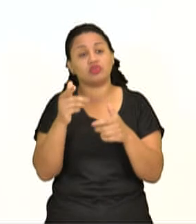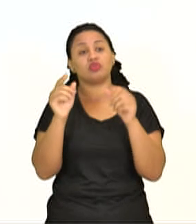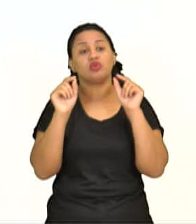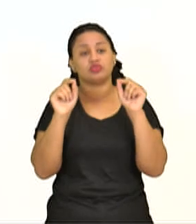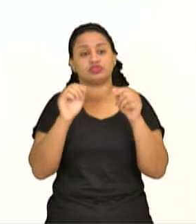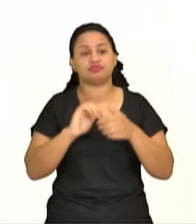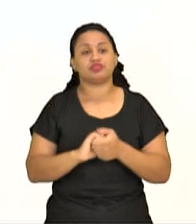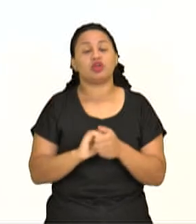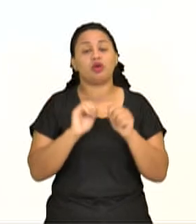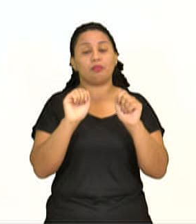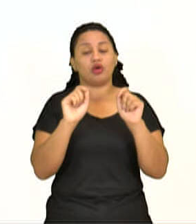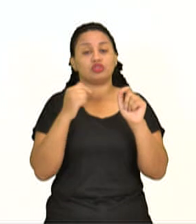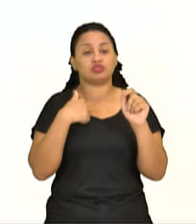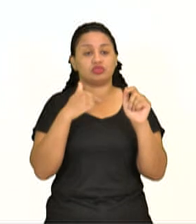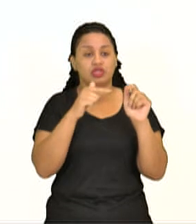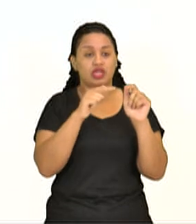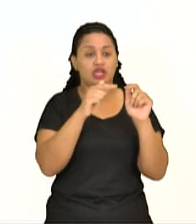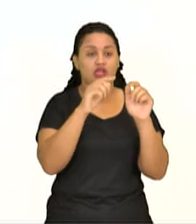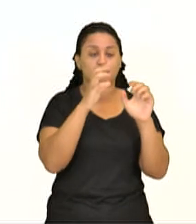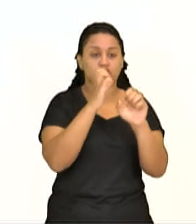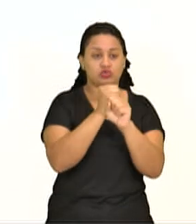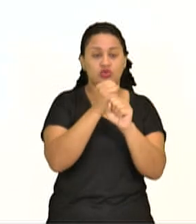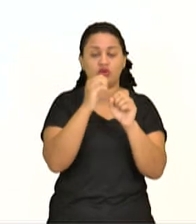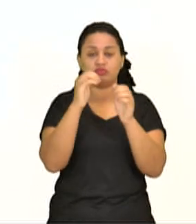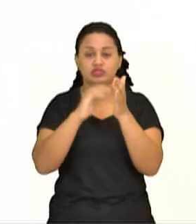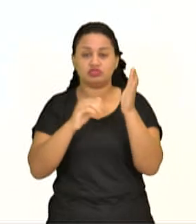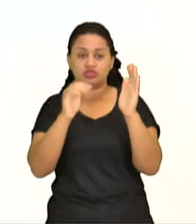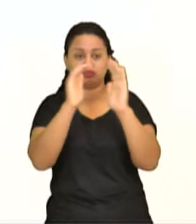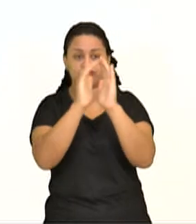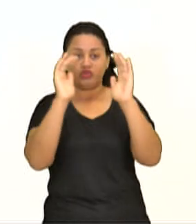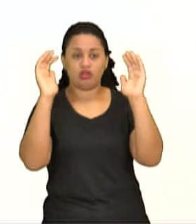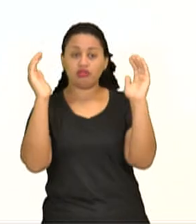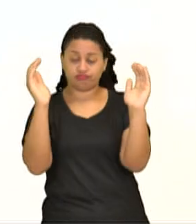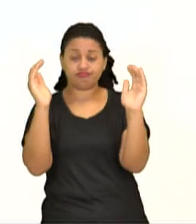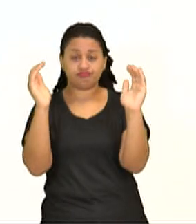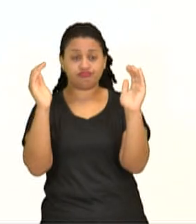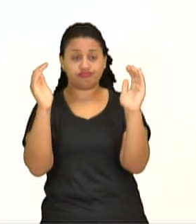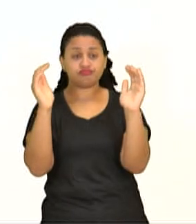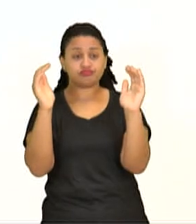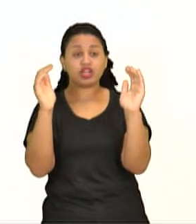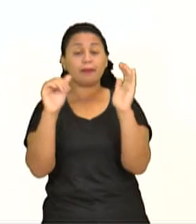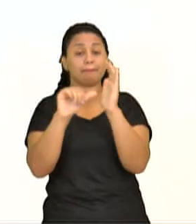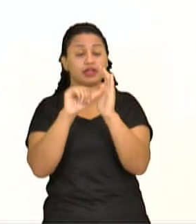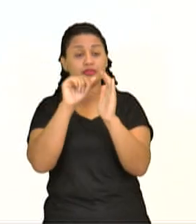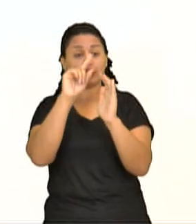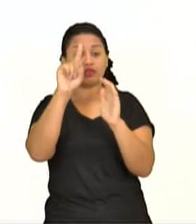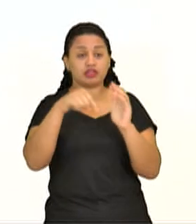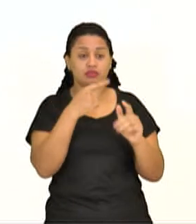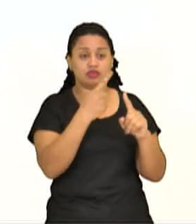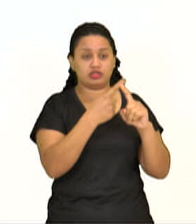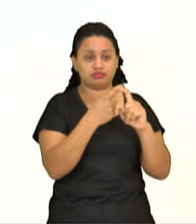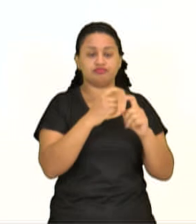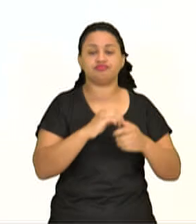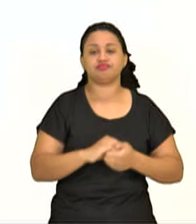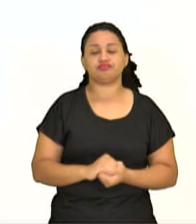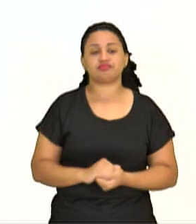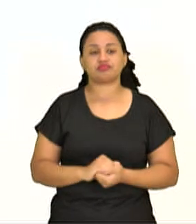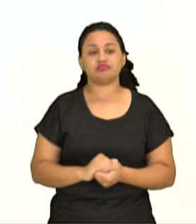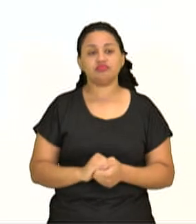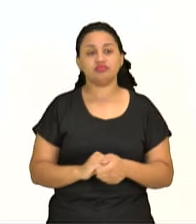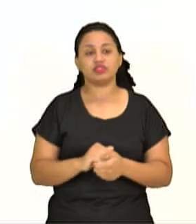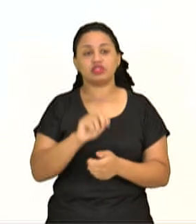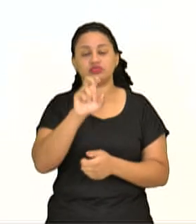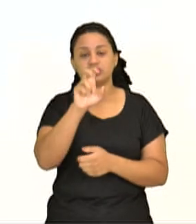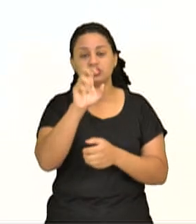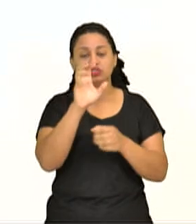eu posso pegar a soma com a subtração tudo junto para fazer primeiro antes de fazer a multiplicação. Então, olha lá, 5